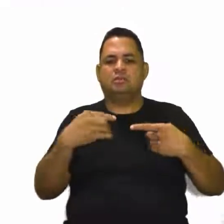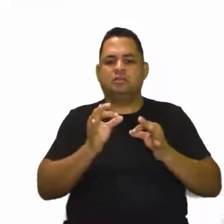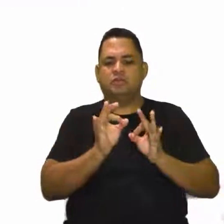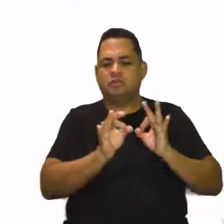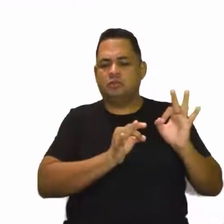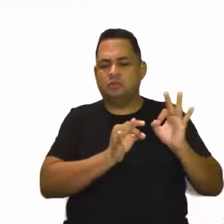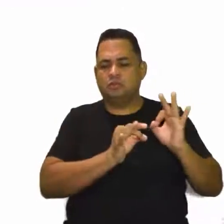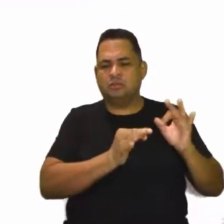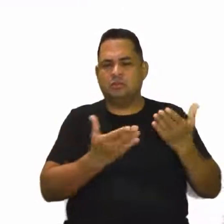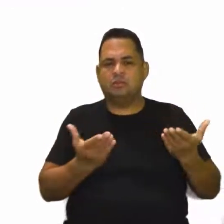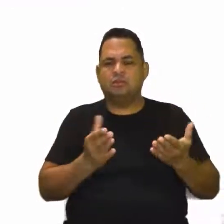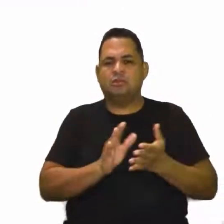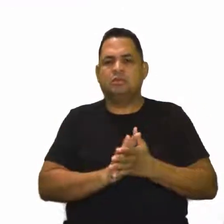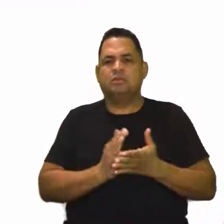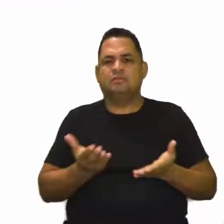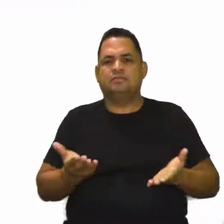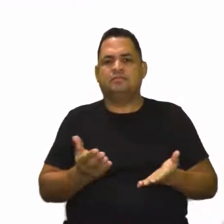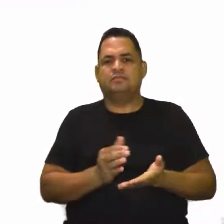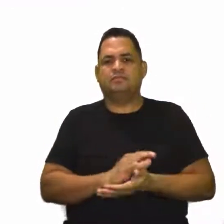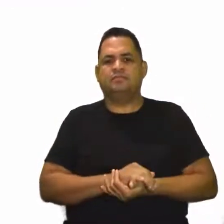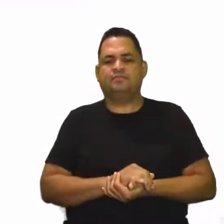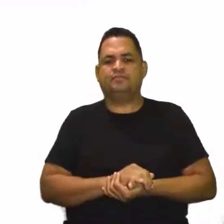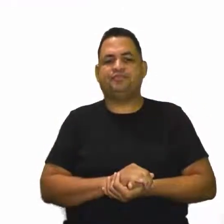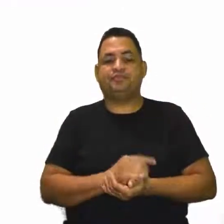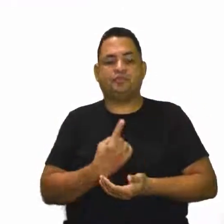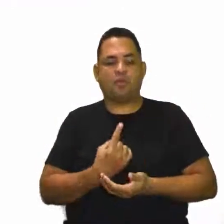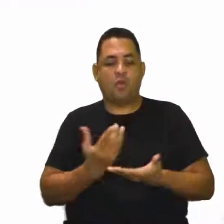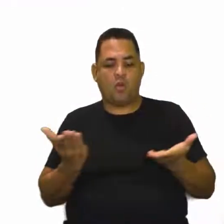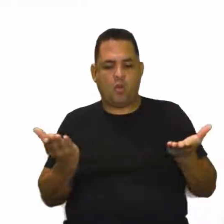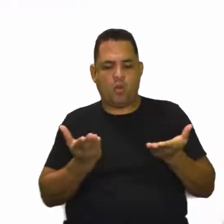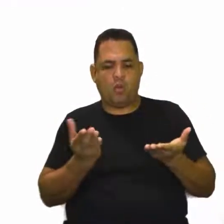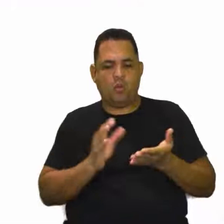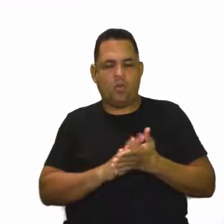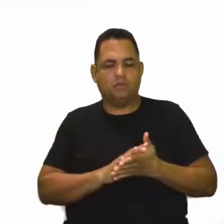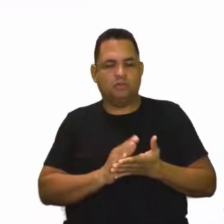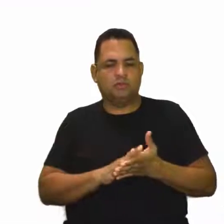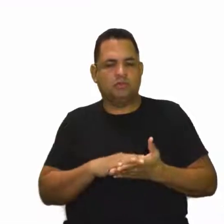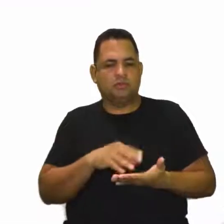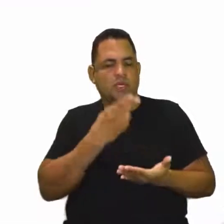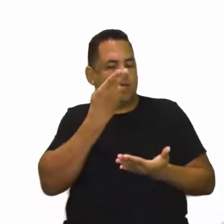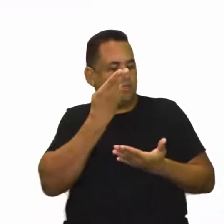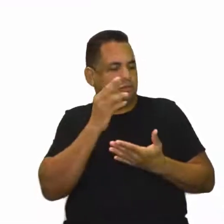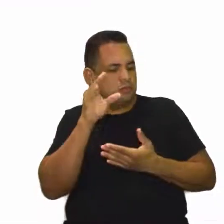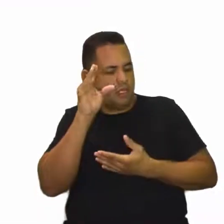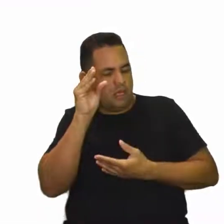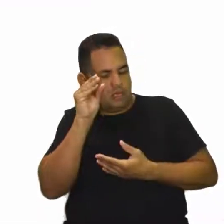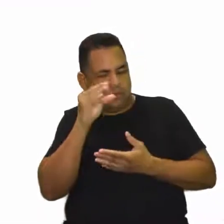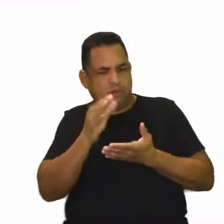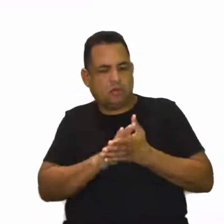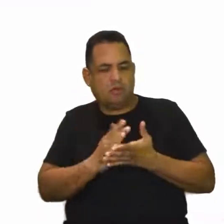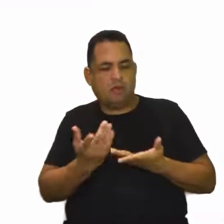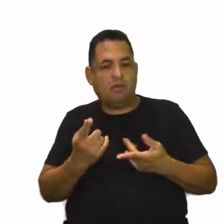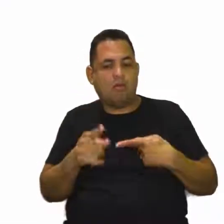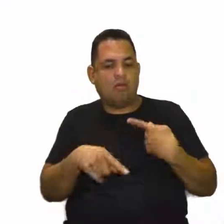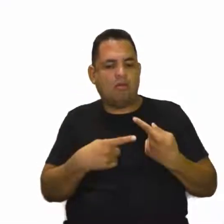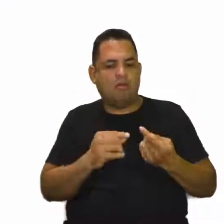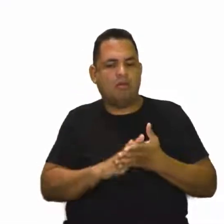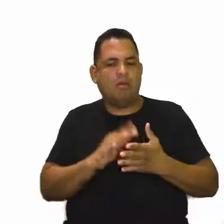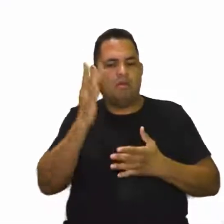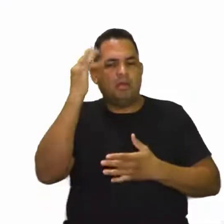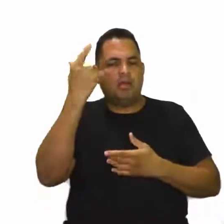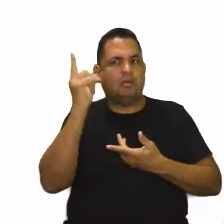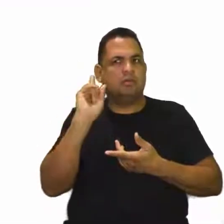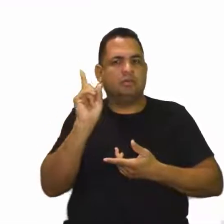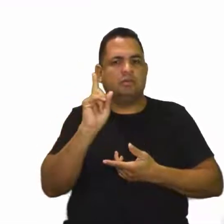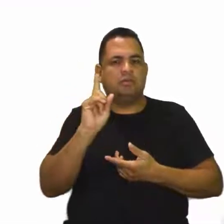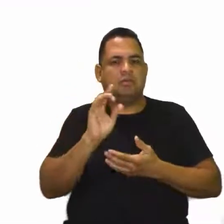sabe disso. Cara, hoje tu dorme sabendo que amanhã já não é aquilo que você